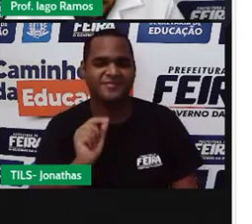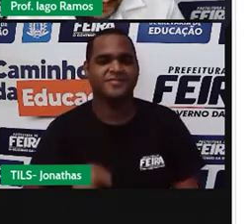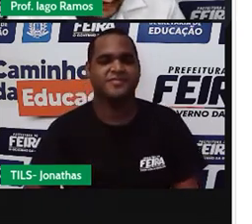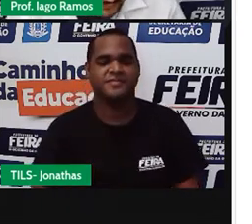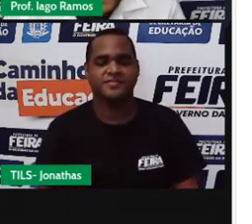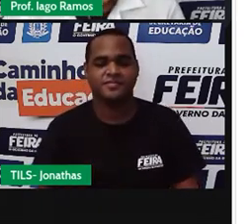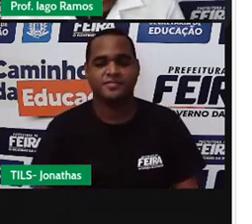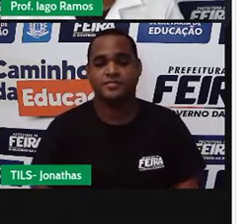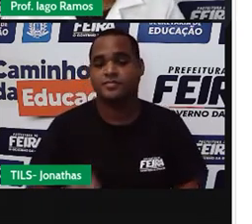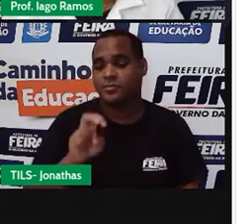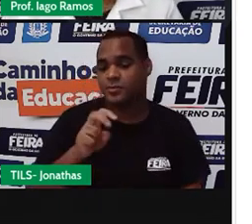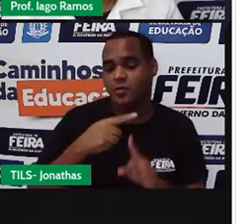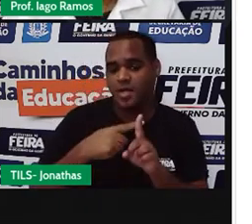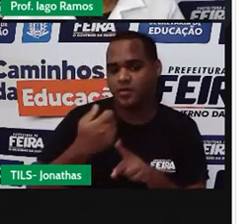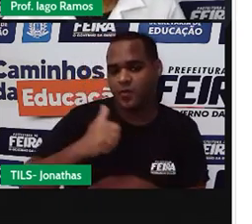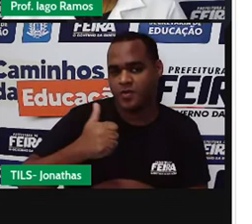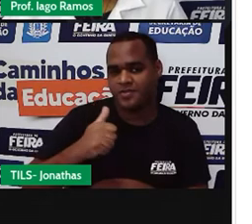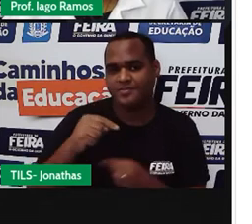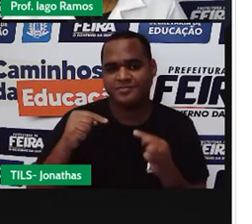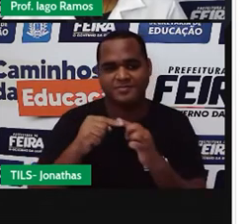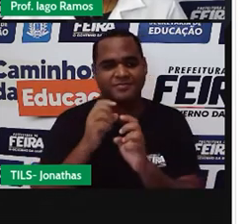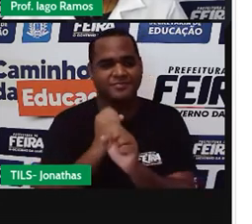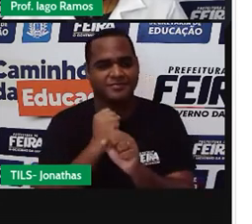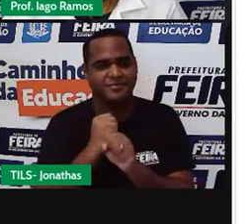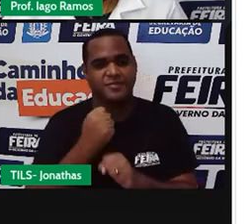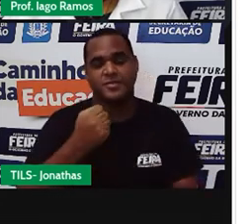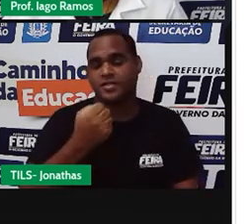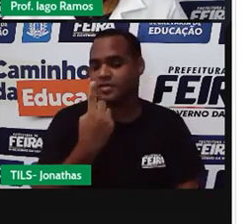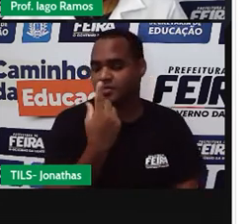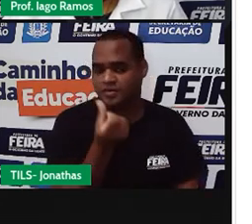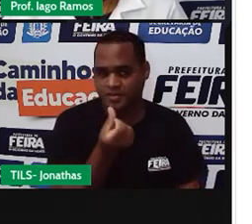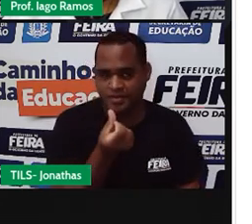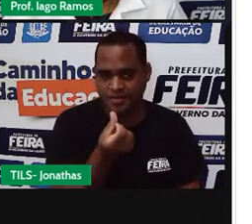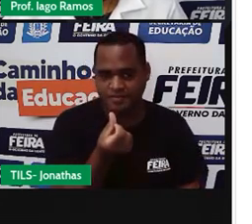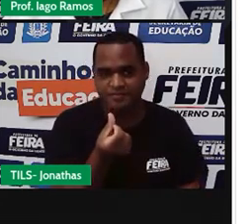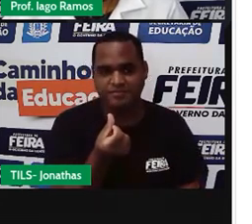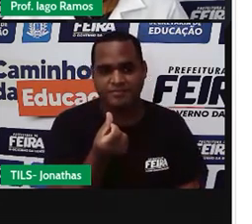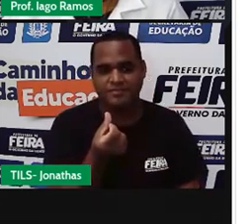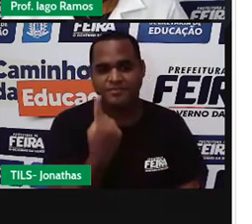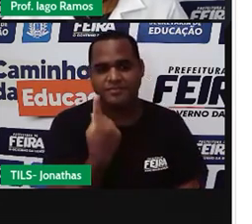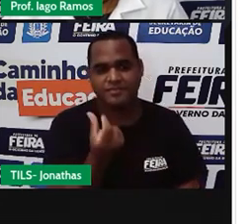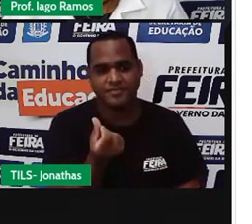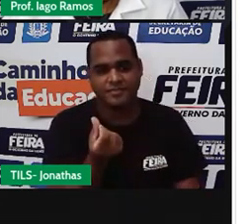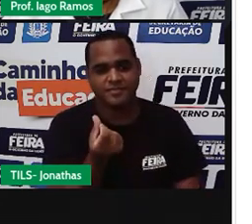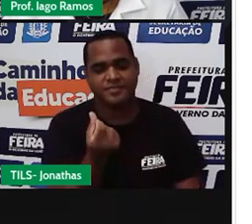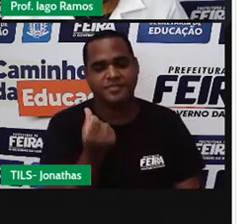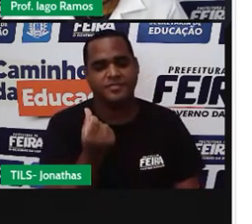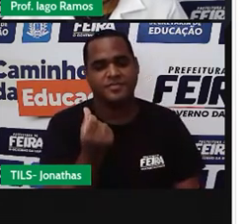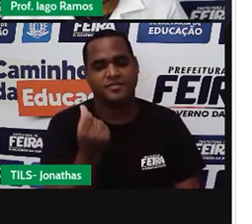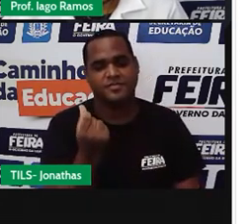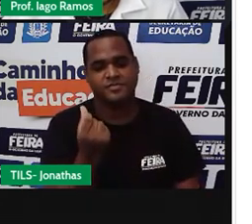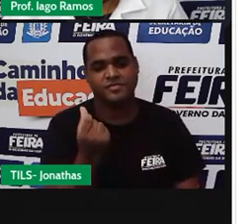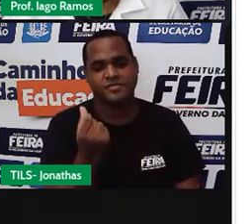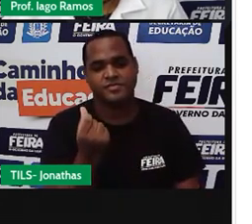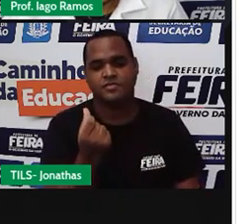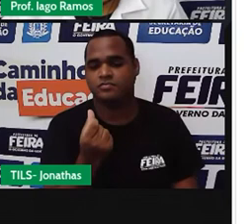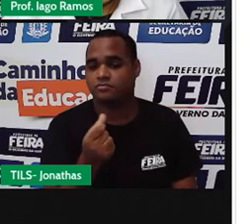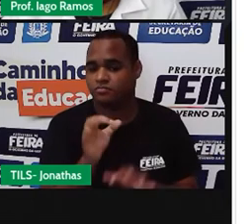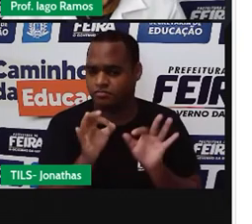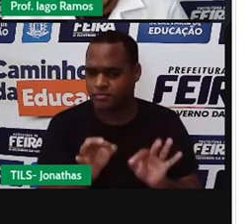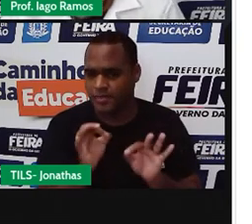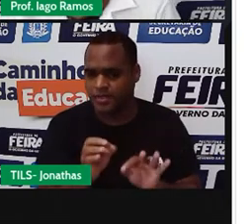15 mais 11 é 16 então eu troco cinco mais 11 por 16 Como é o último resultado